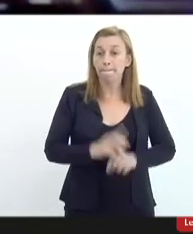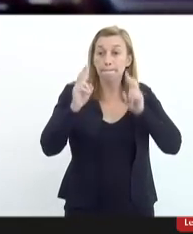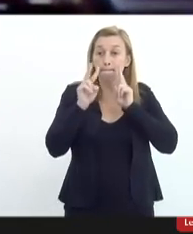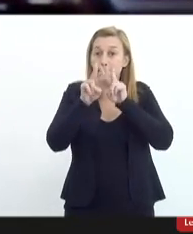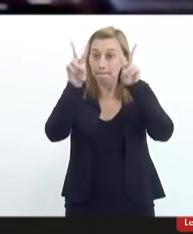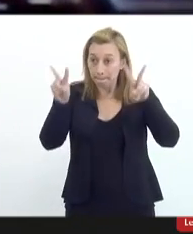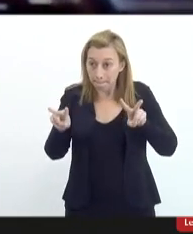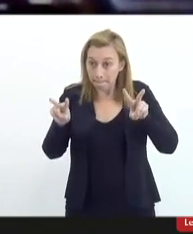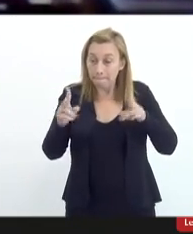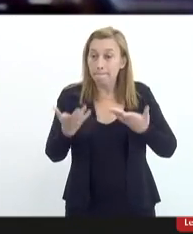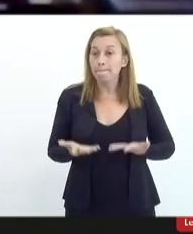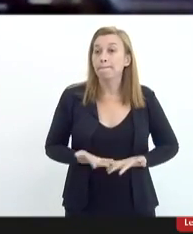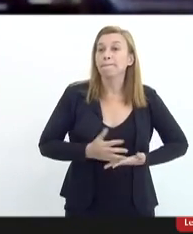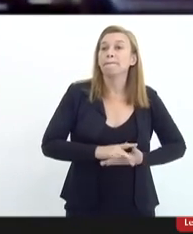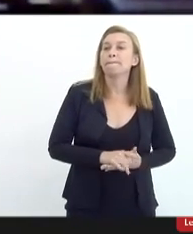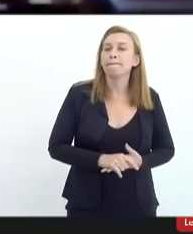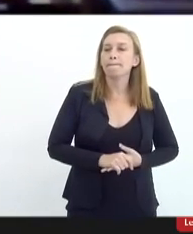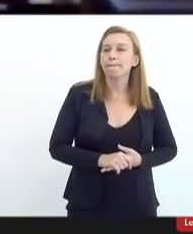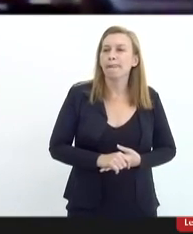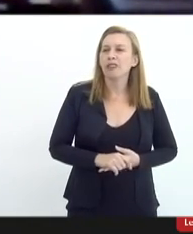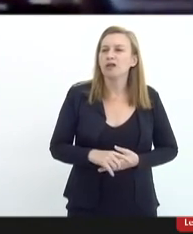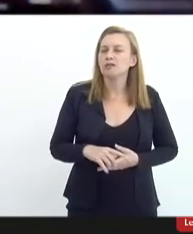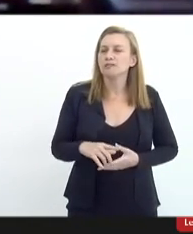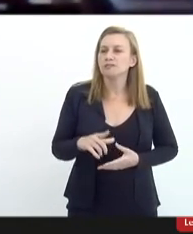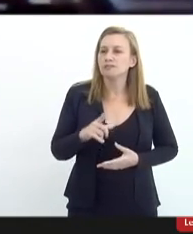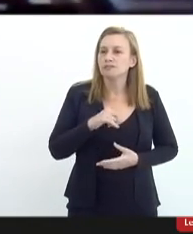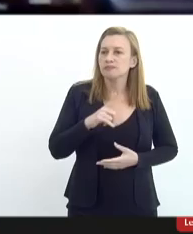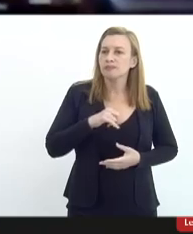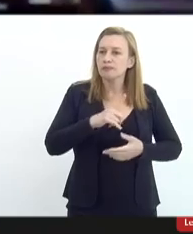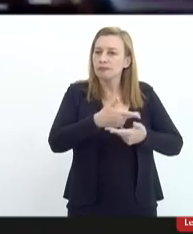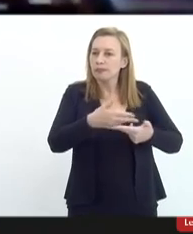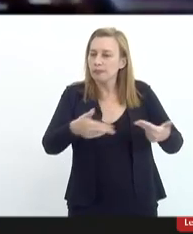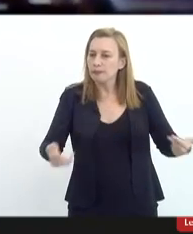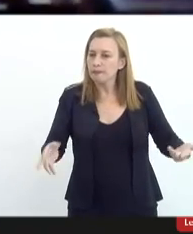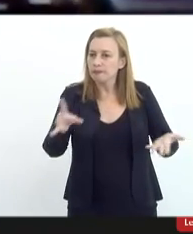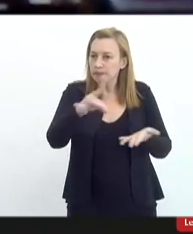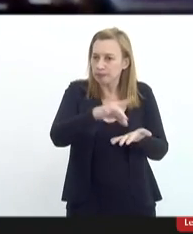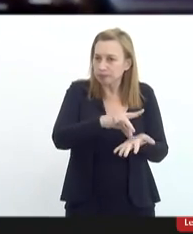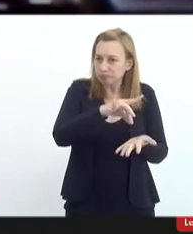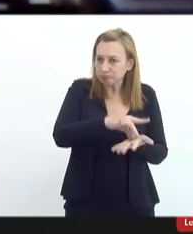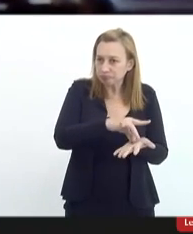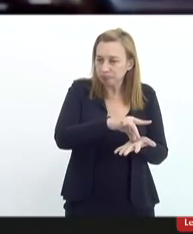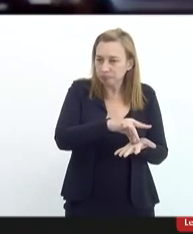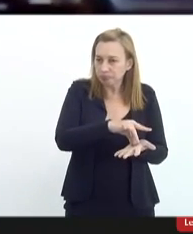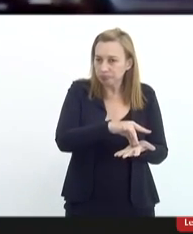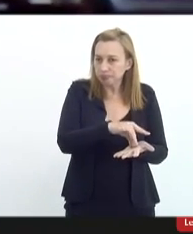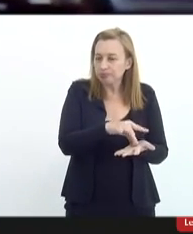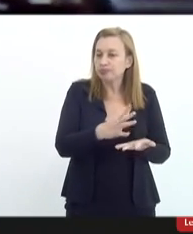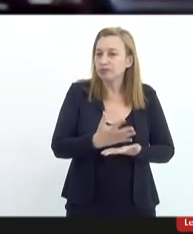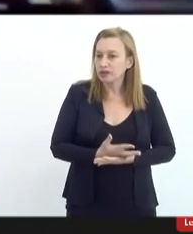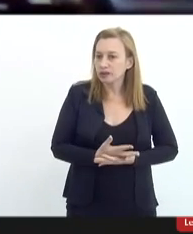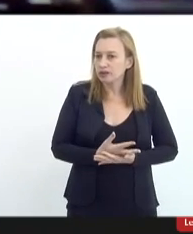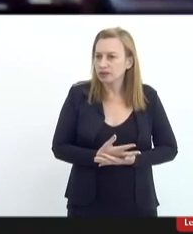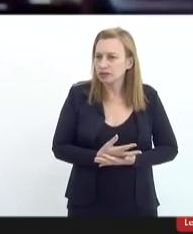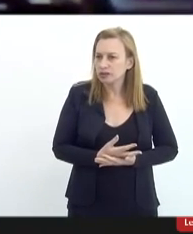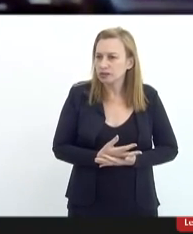visão de que temos infinitas verdades é alguma coisa